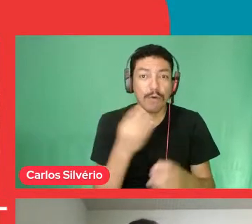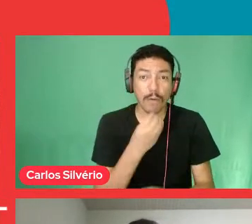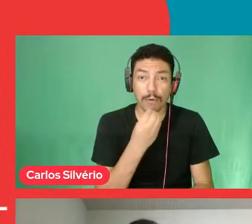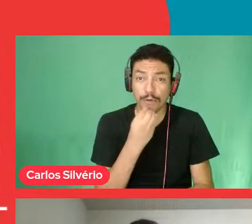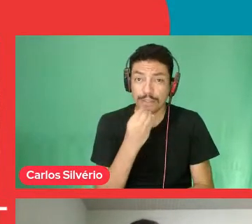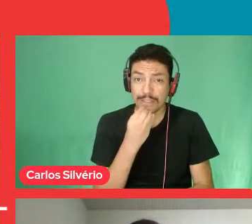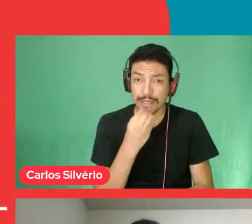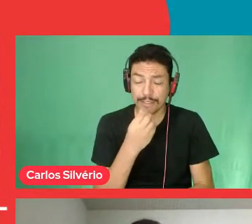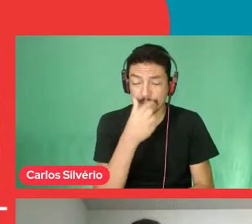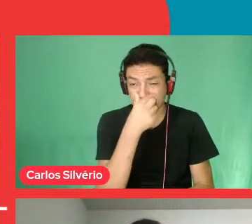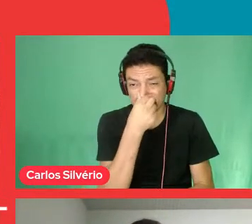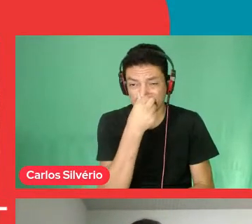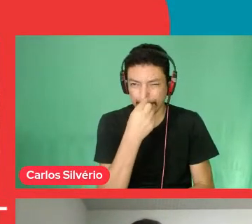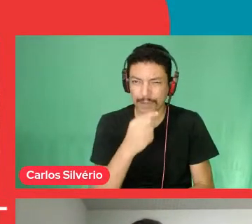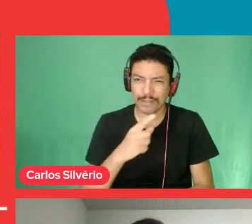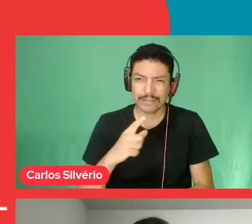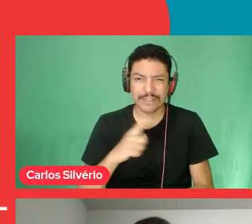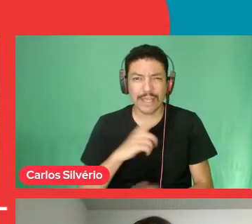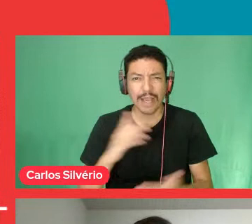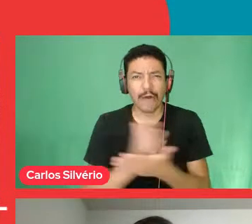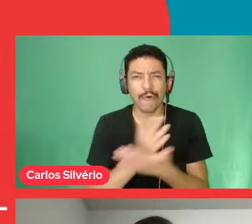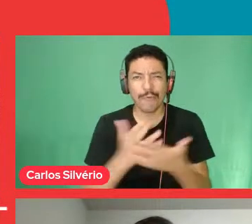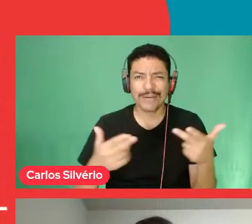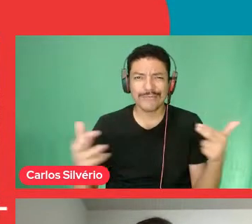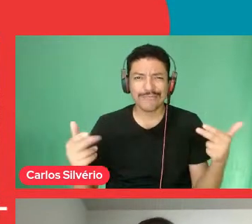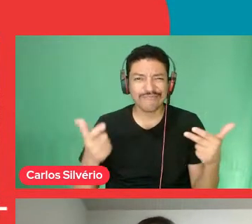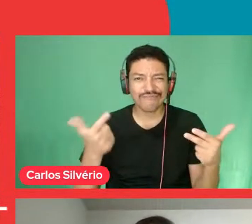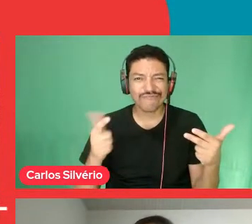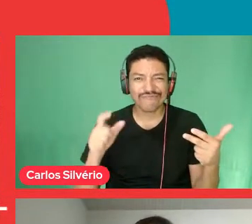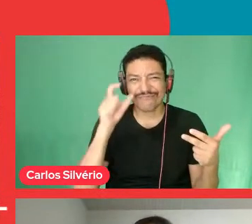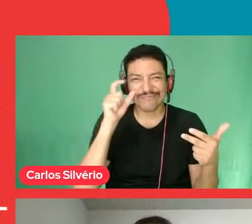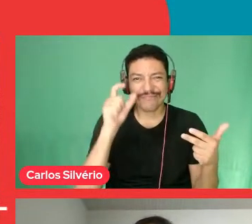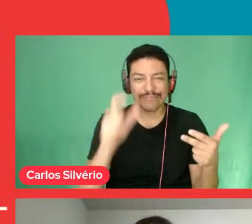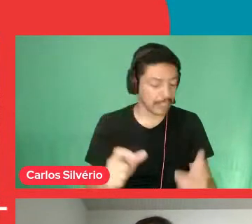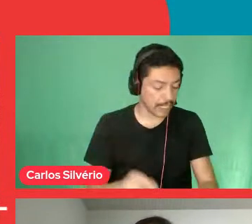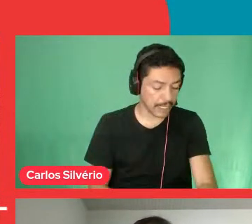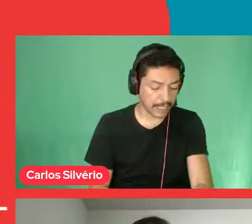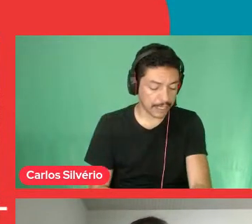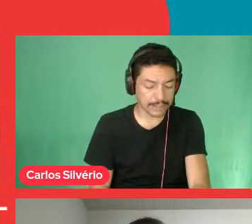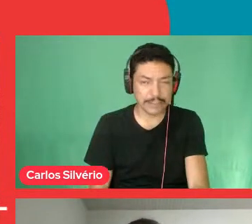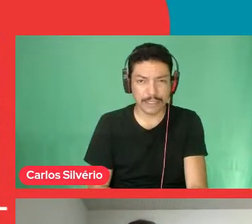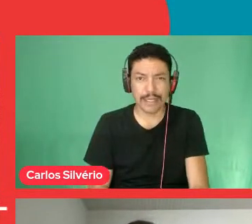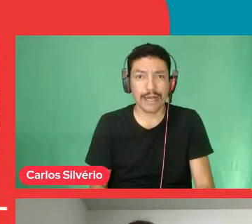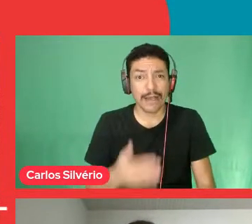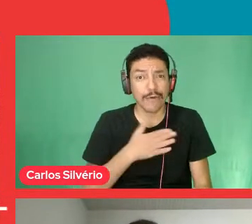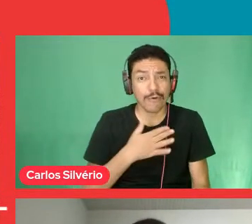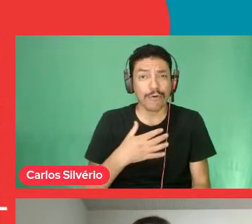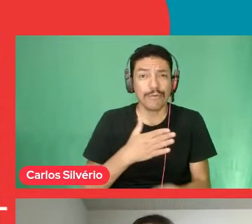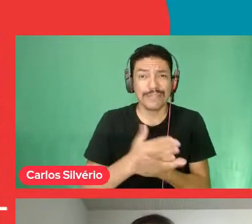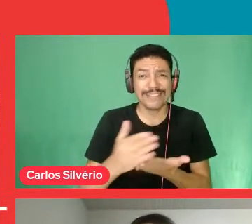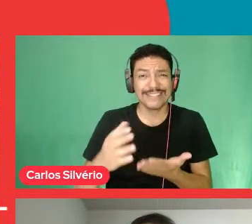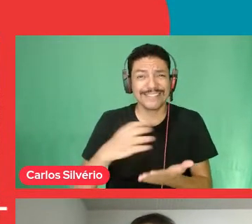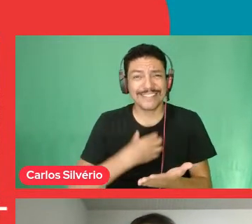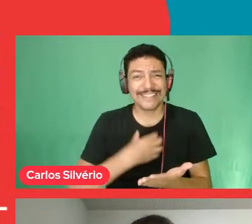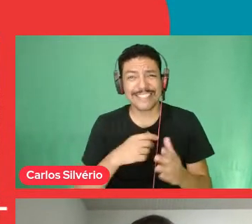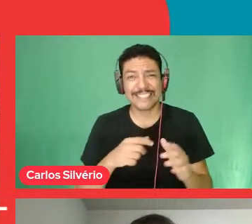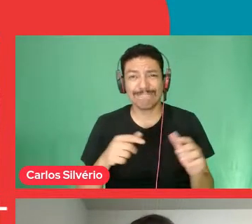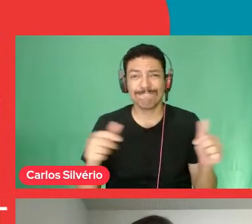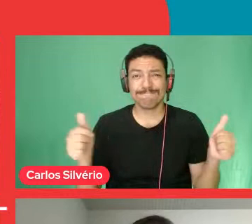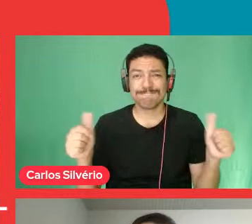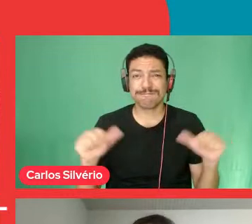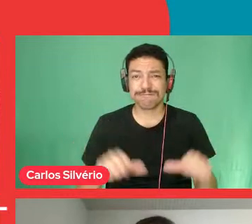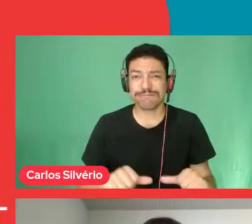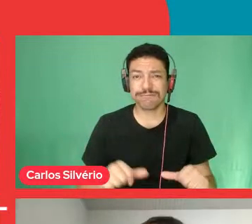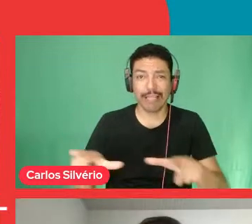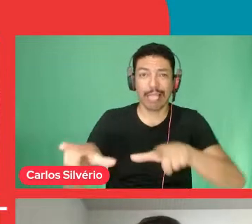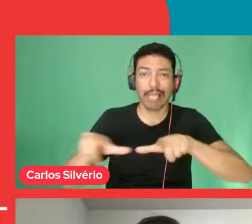cavei algumas coisas que não ficaram tão interessantes, e eu comecei a entrar num momento de crise, porque não tinha boletos pagos,